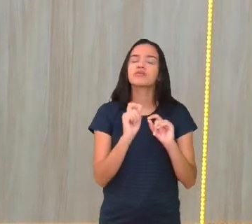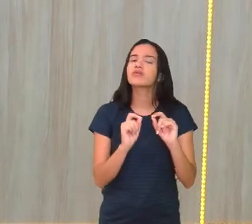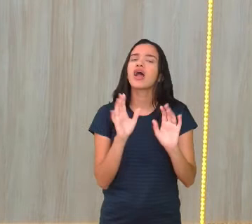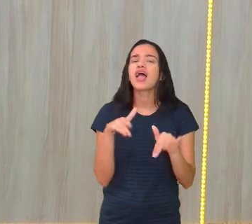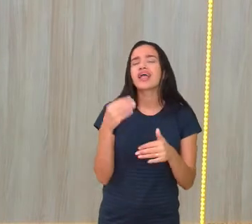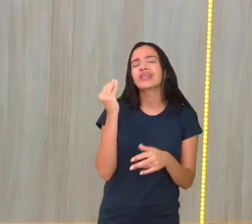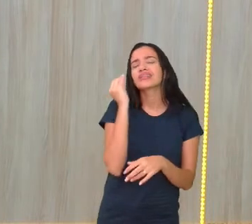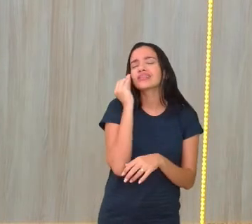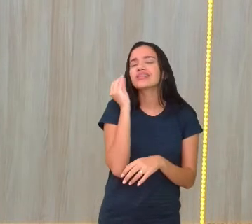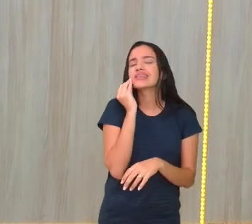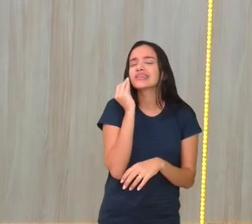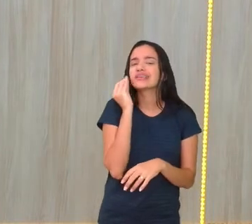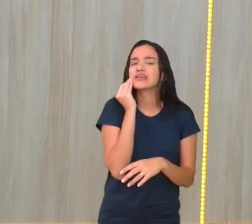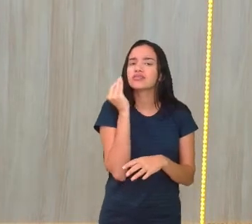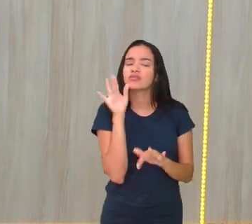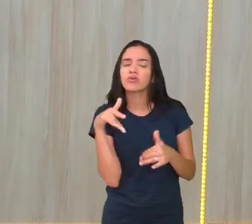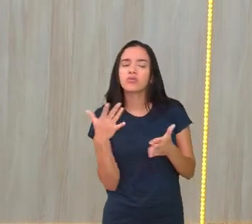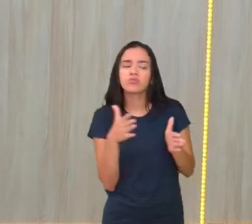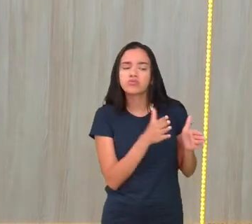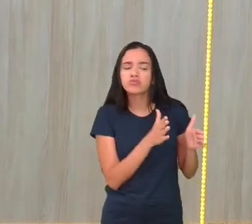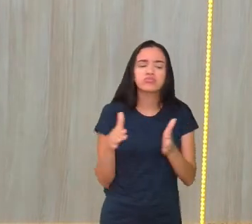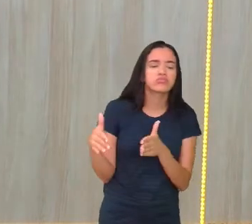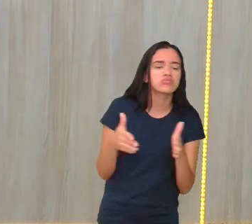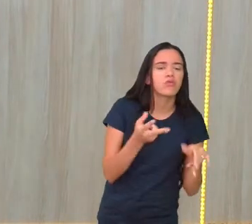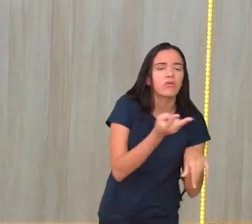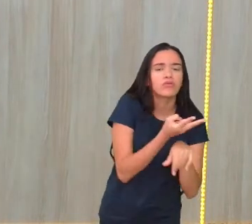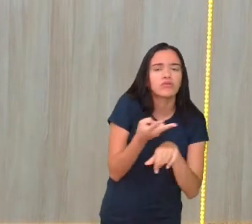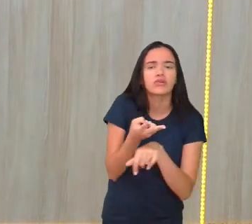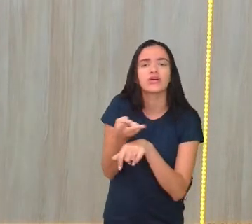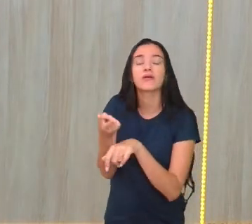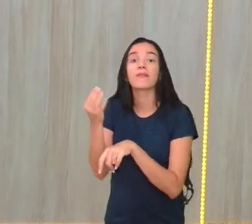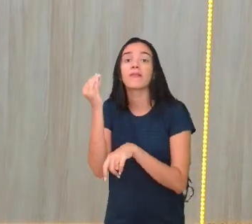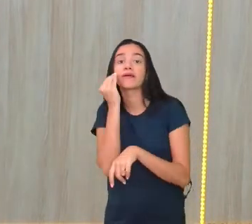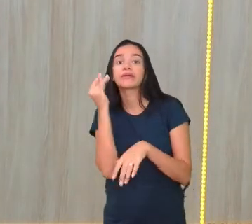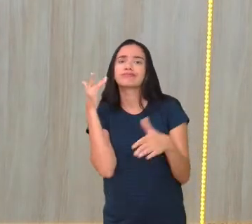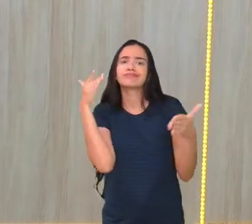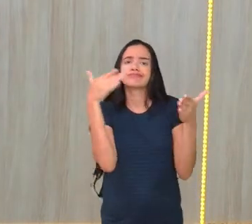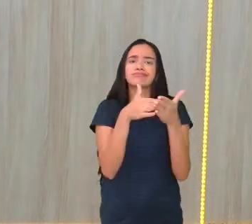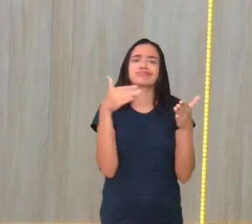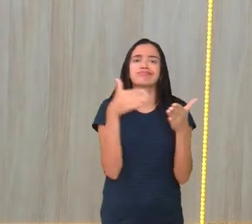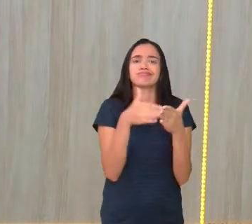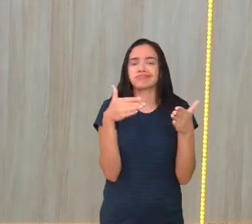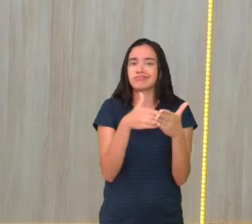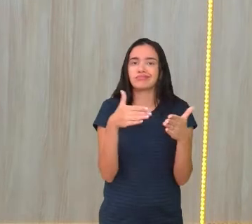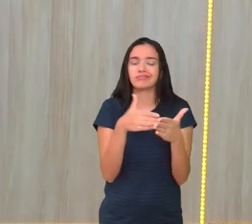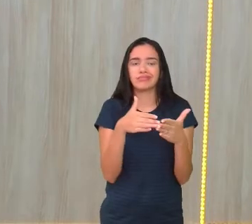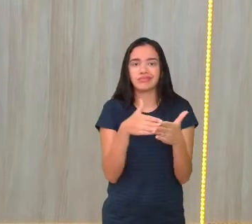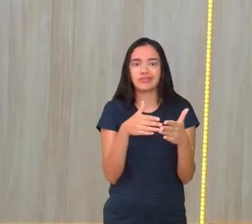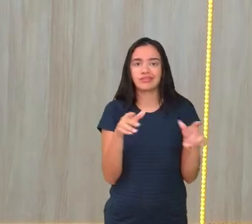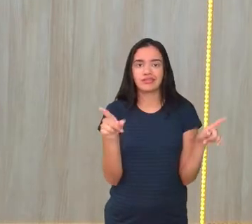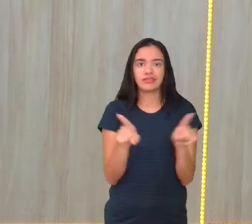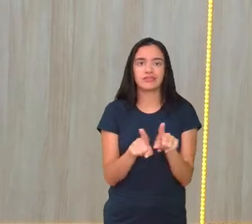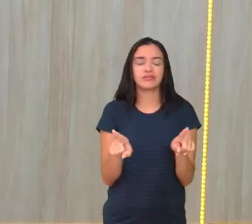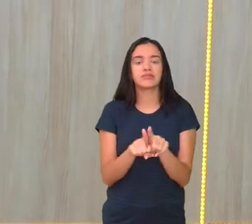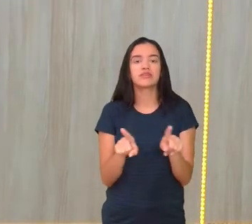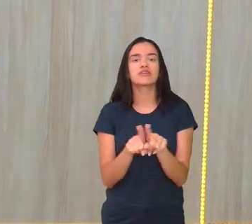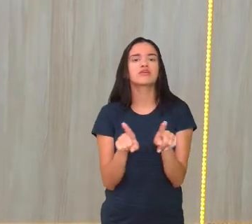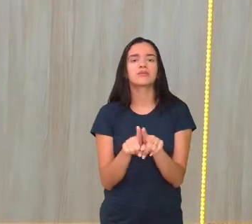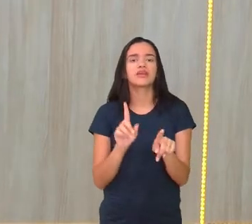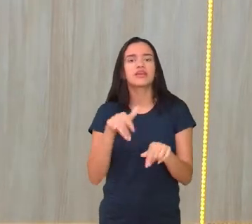tentam buscar novas rotas, certo, para tentar romper esse monopólio, e